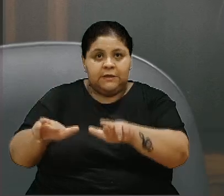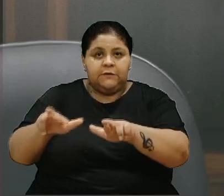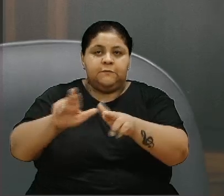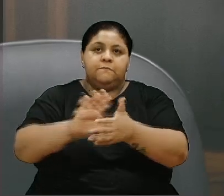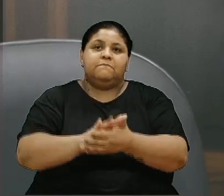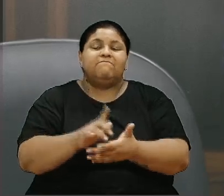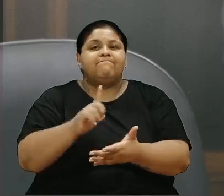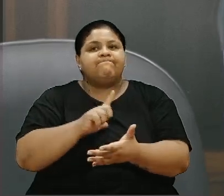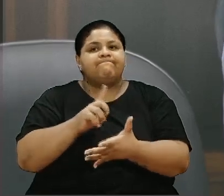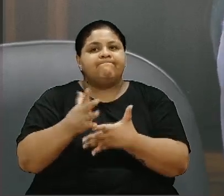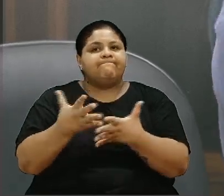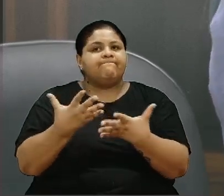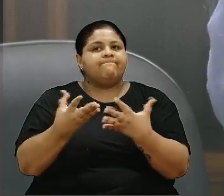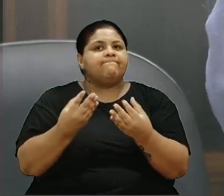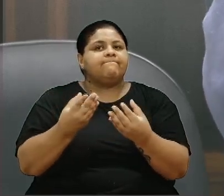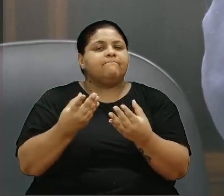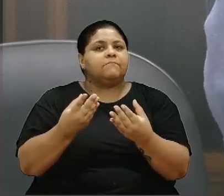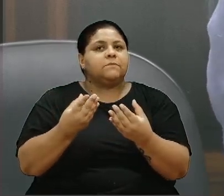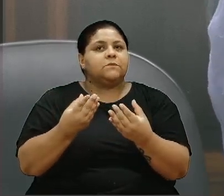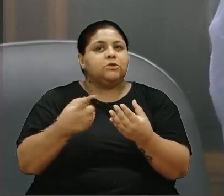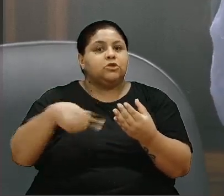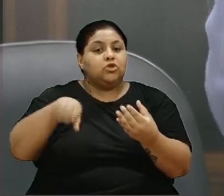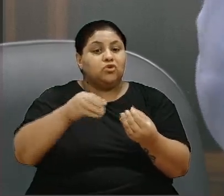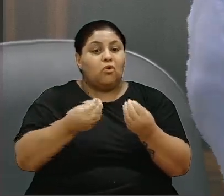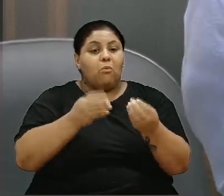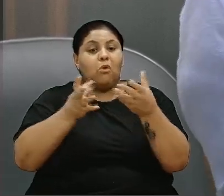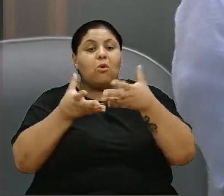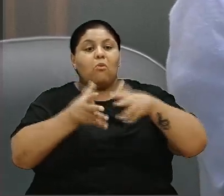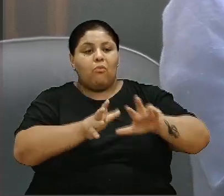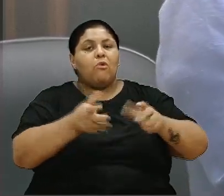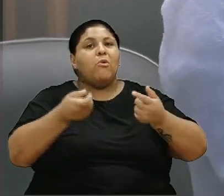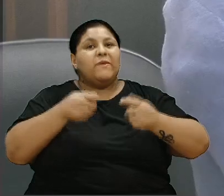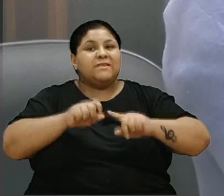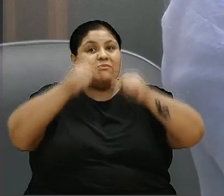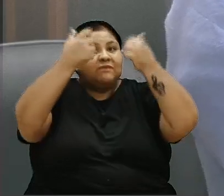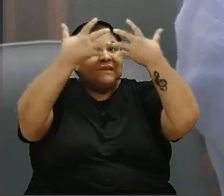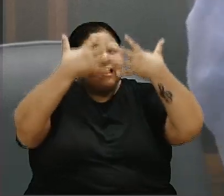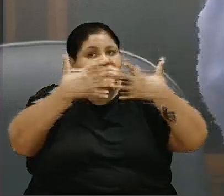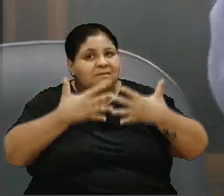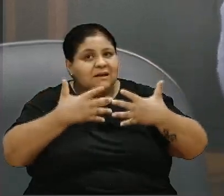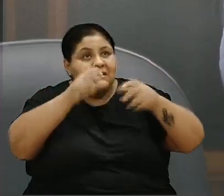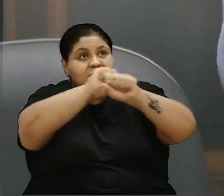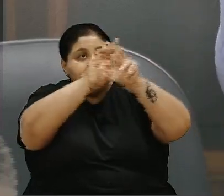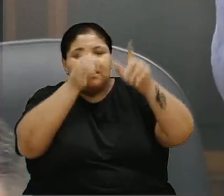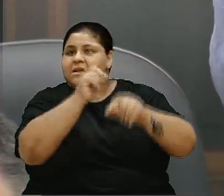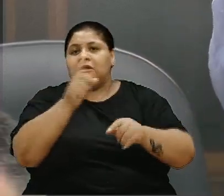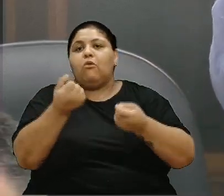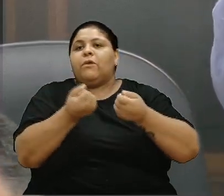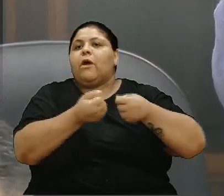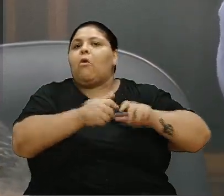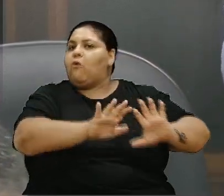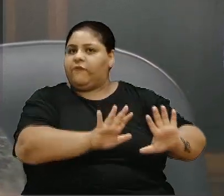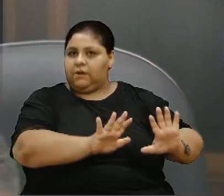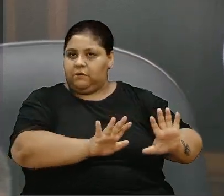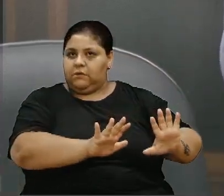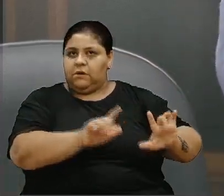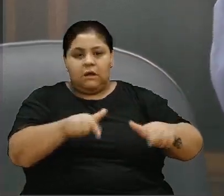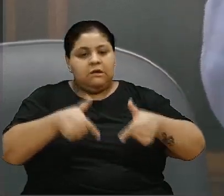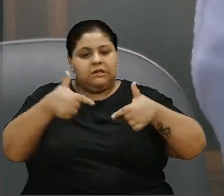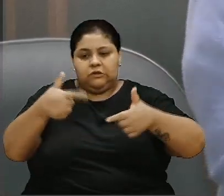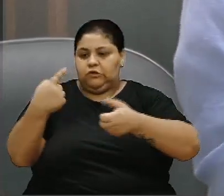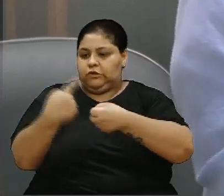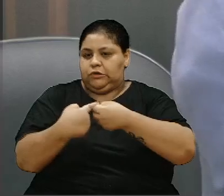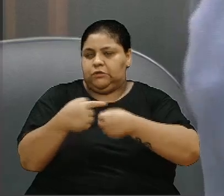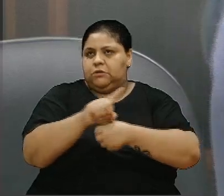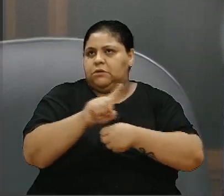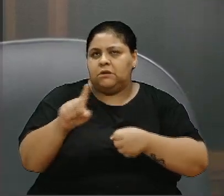tem coisas que nós, enquanto oposição, precisamos trazer aqui, e não porque nós somos contra as ações da cidade, não